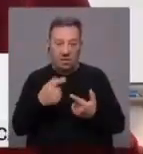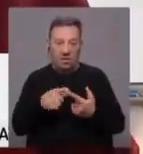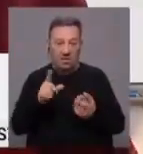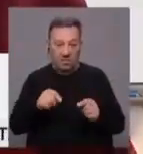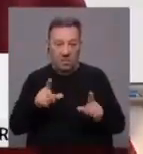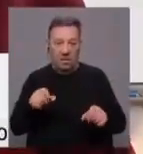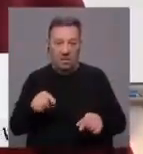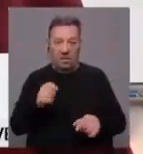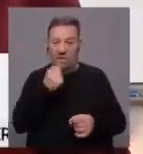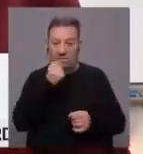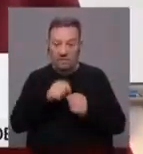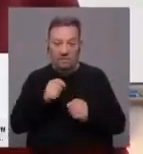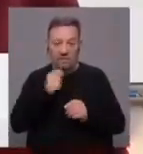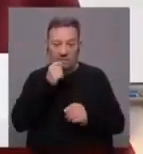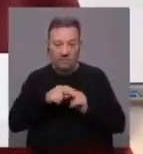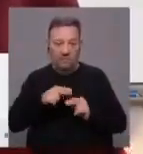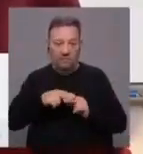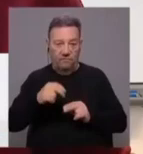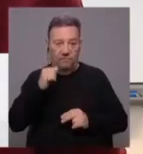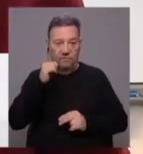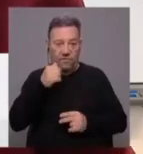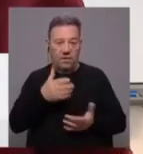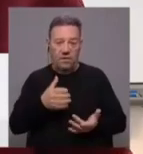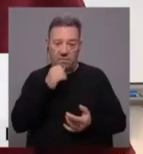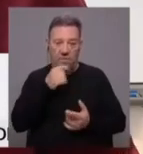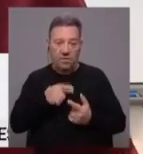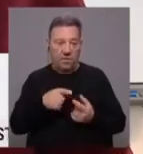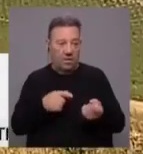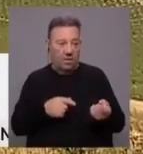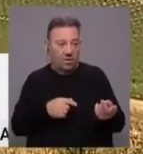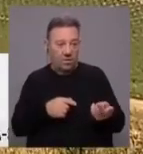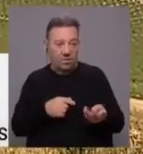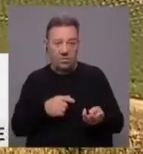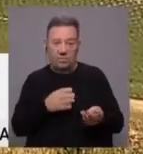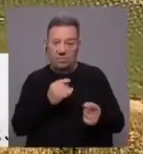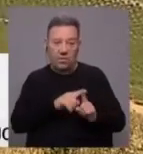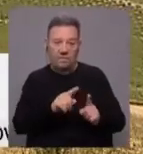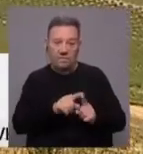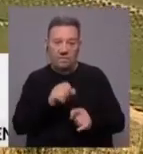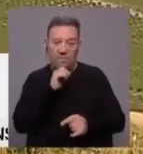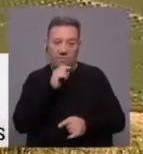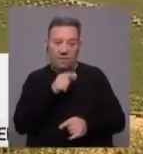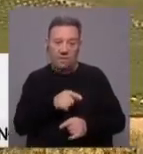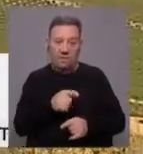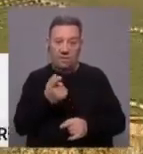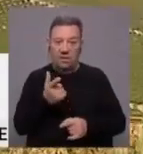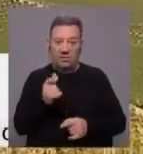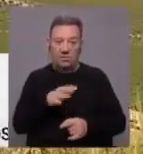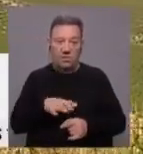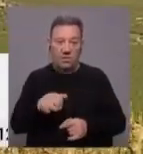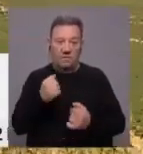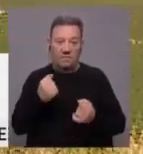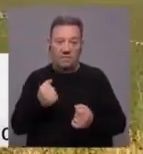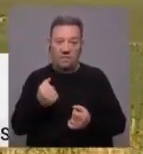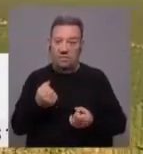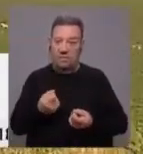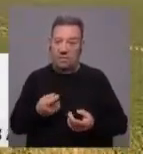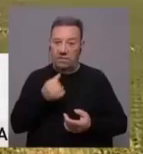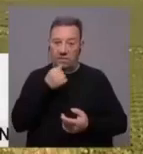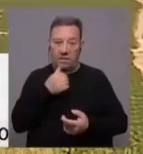inclusive é vinha portanto temos aqui um conjunto de hospedeiros muito diversificado numa zona